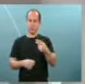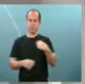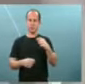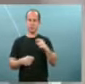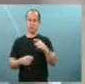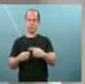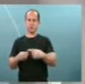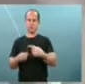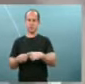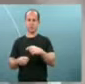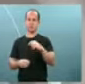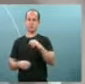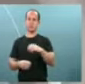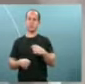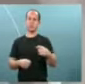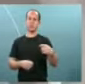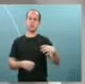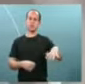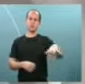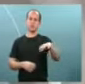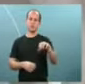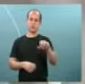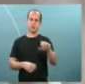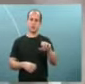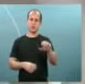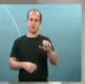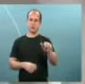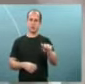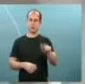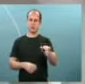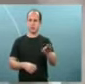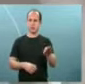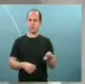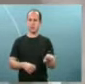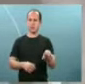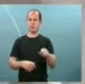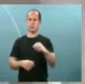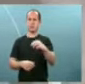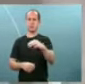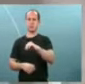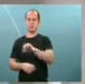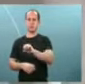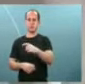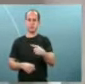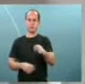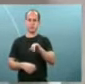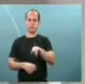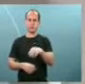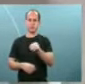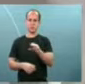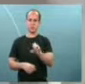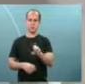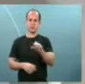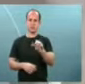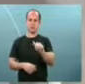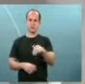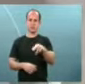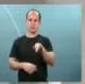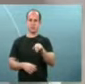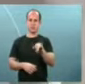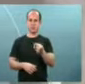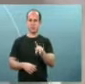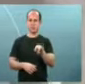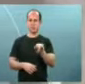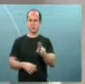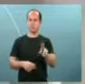como municípios da região Agreste, aliás, municípios de todas as regiões estão passando por isso. Isso